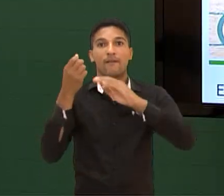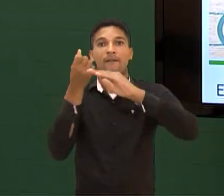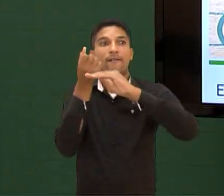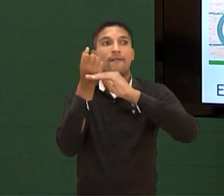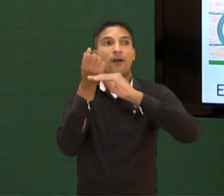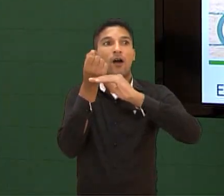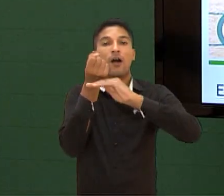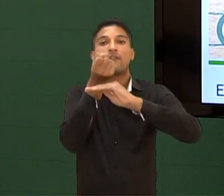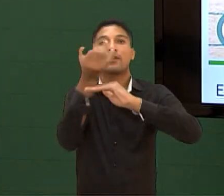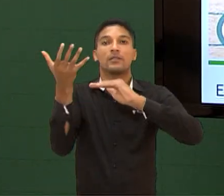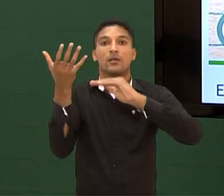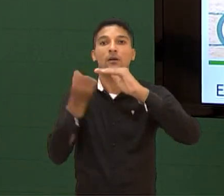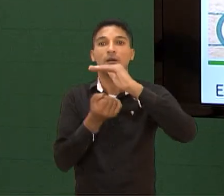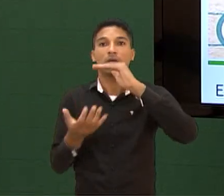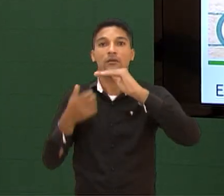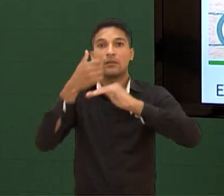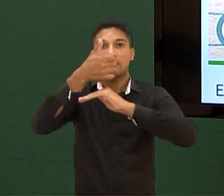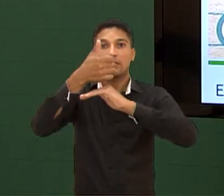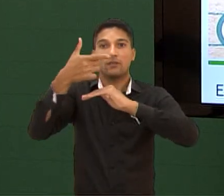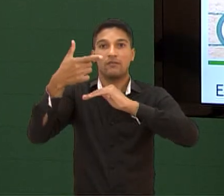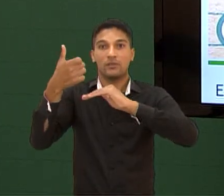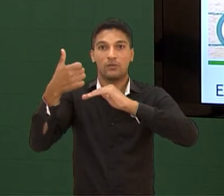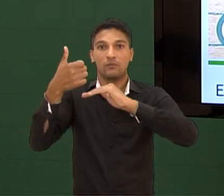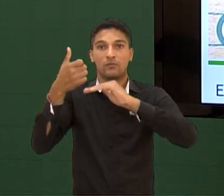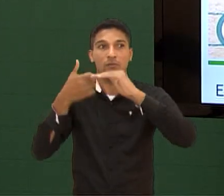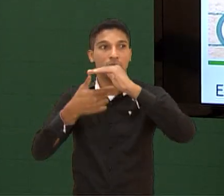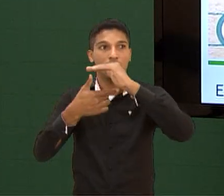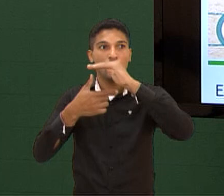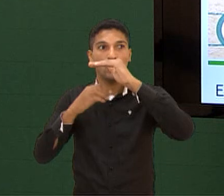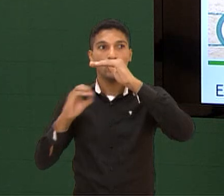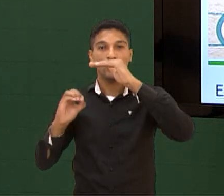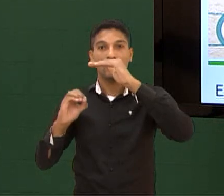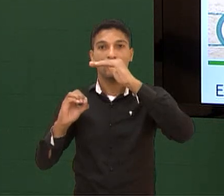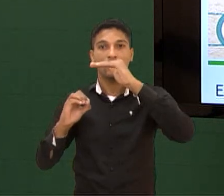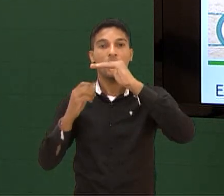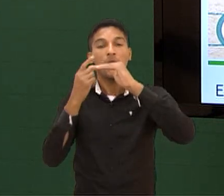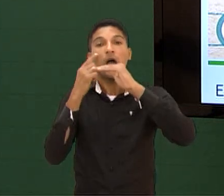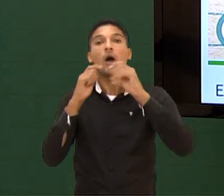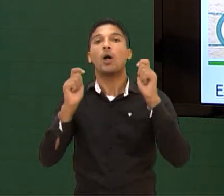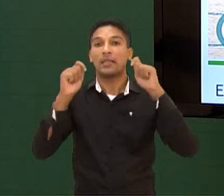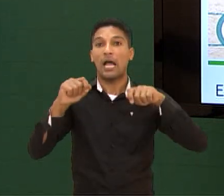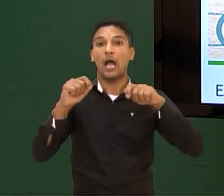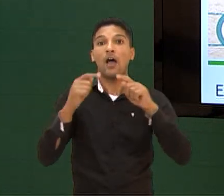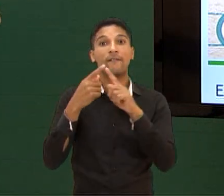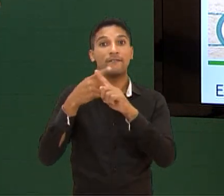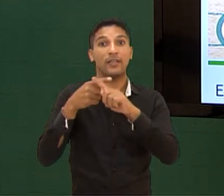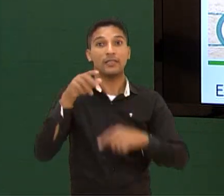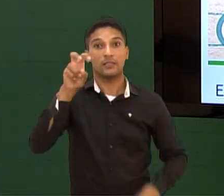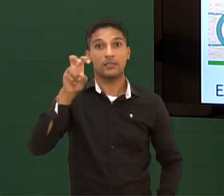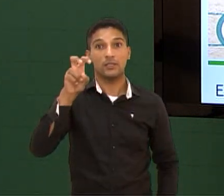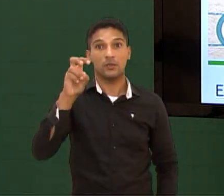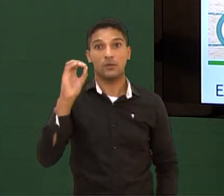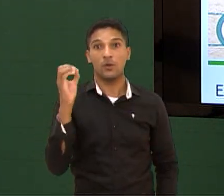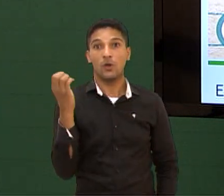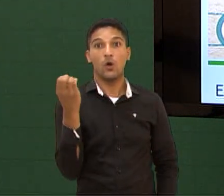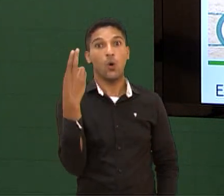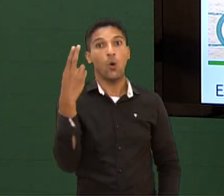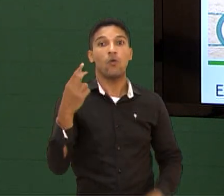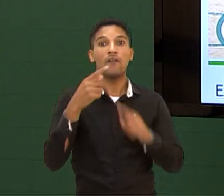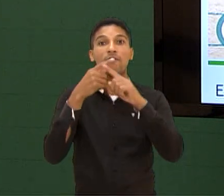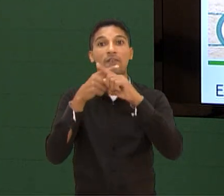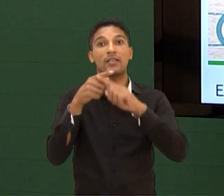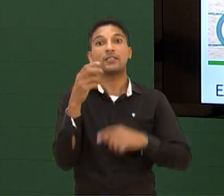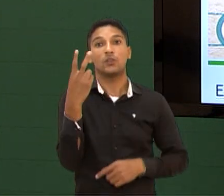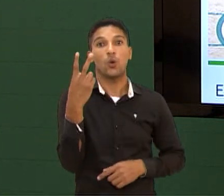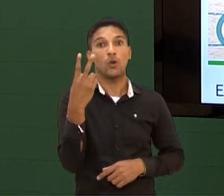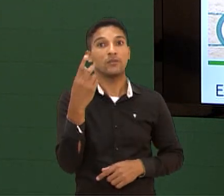121 200 avos. Aqui eu tenho duas possibilidades, ou expandir por 5, que eu tinha ali, né? Ou expandir por 2.